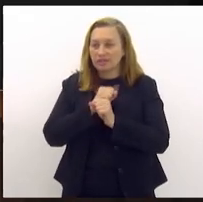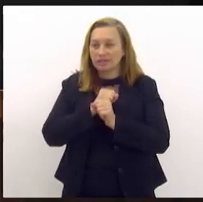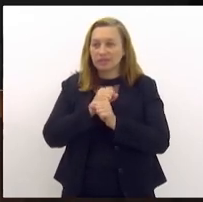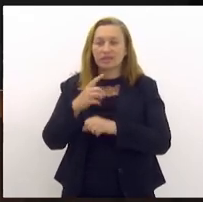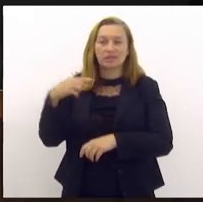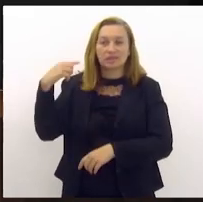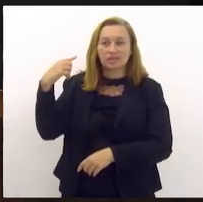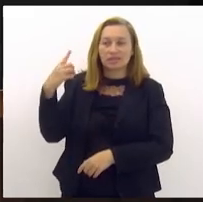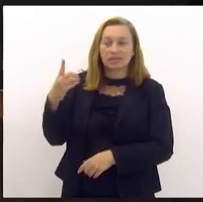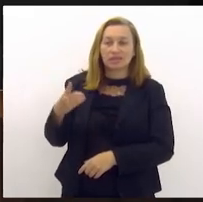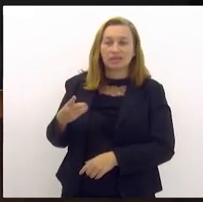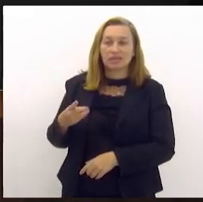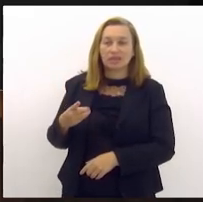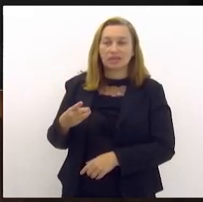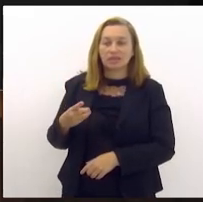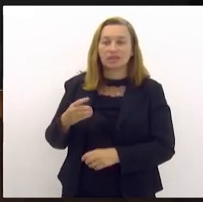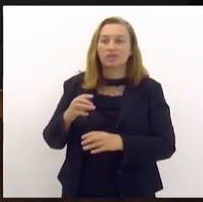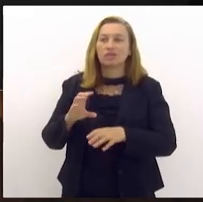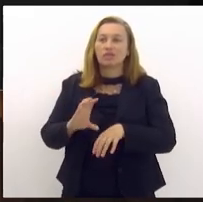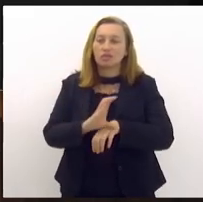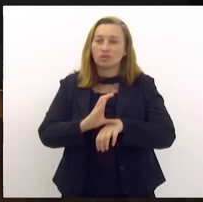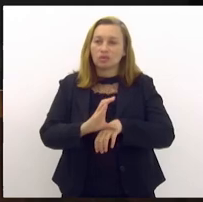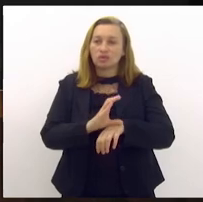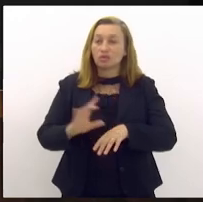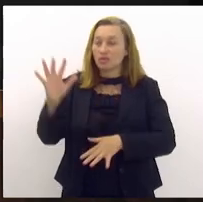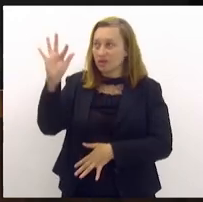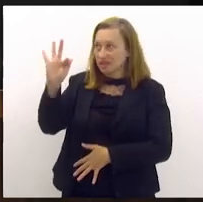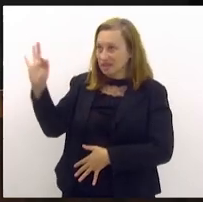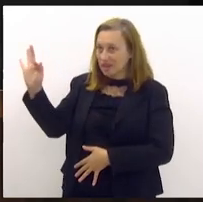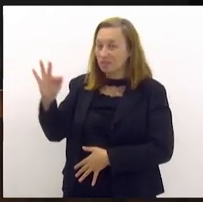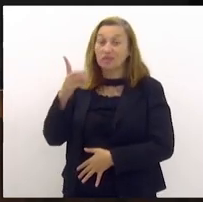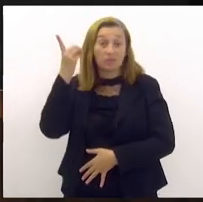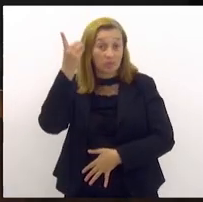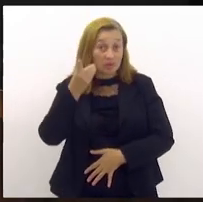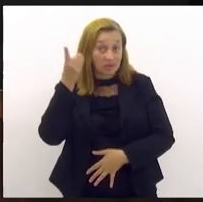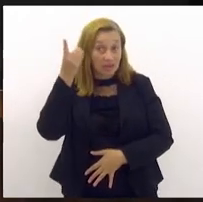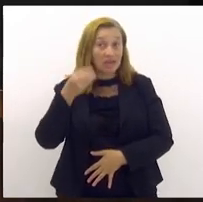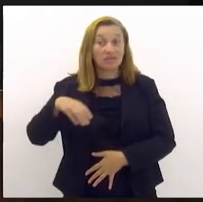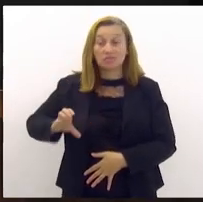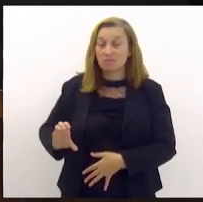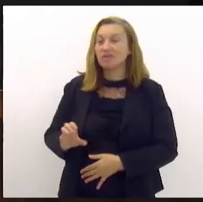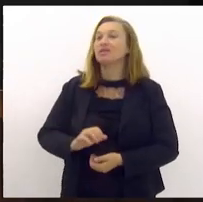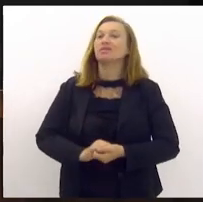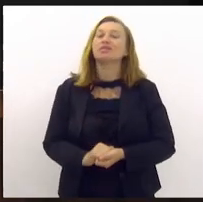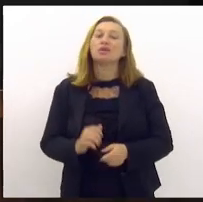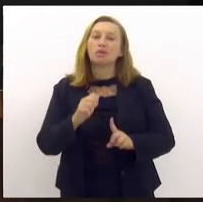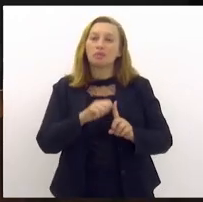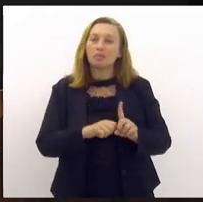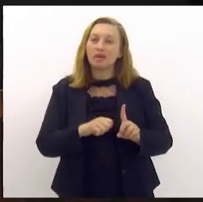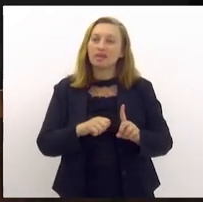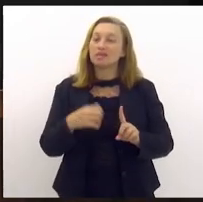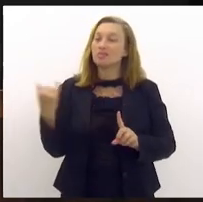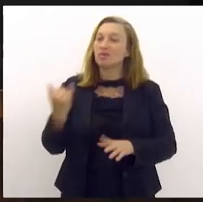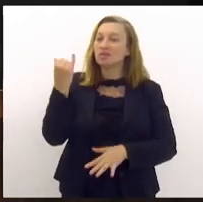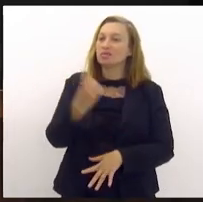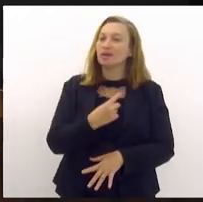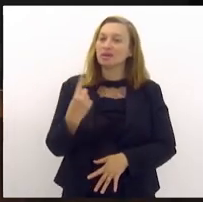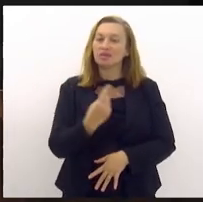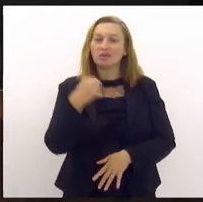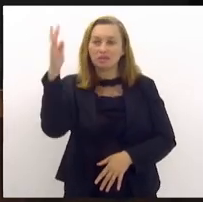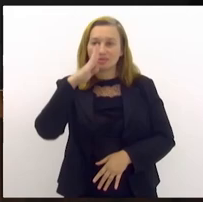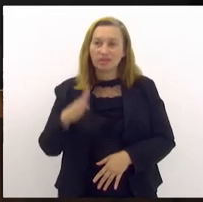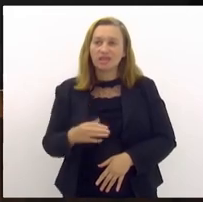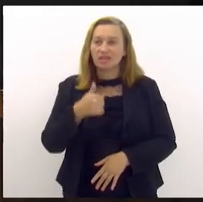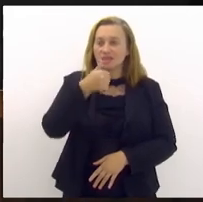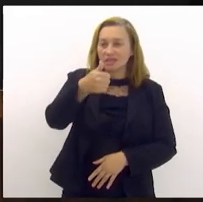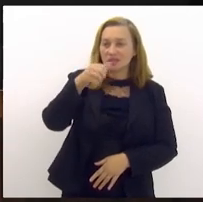deputado Carlos Mink, a nossa Constituição Federal. Então, um mês emblemático para nós brasileiros, né? 180